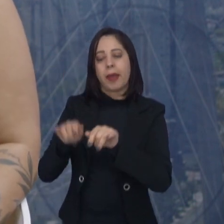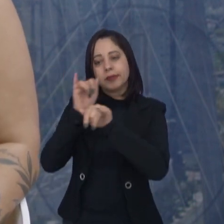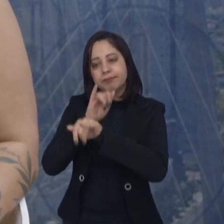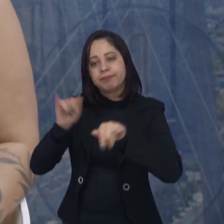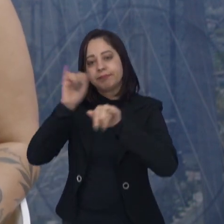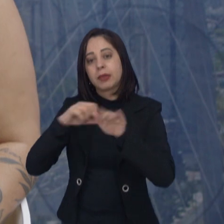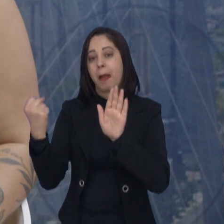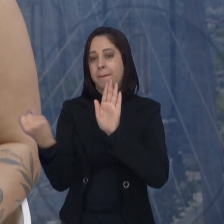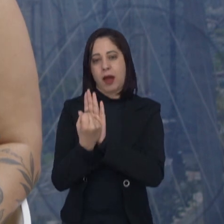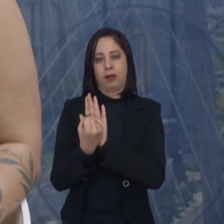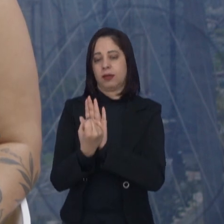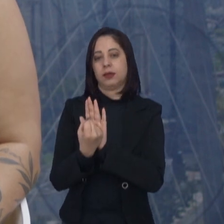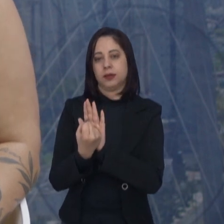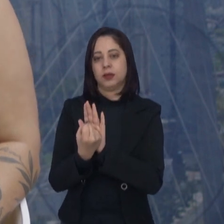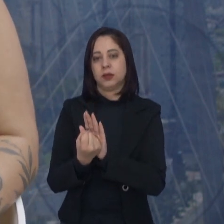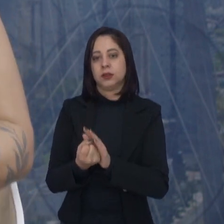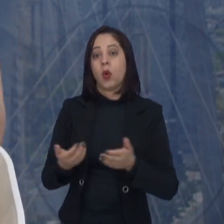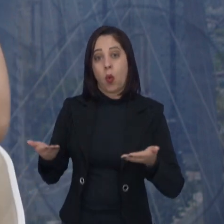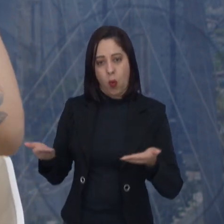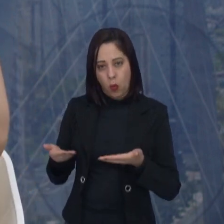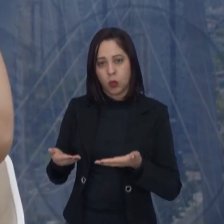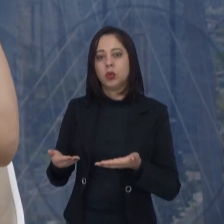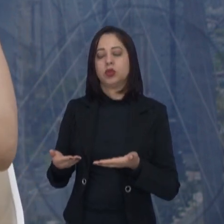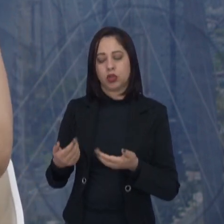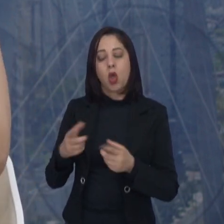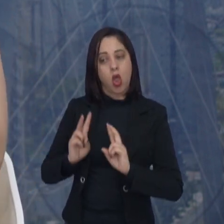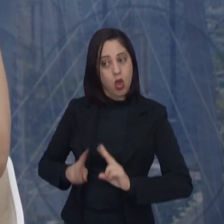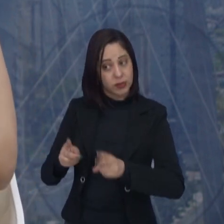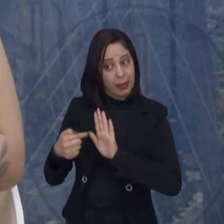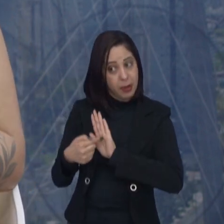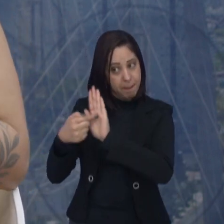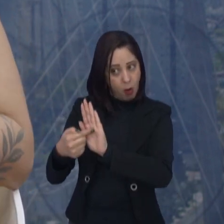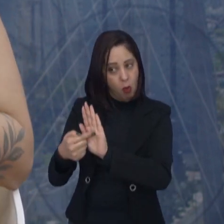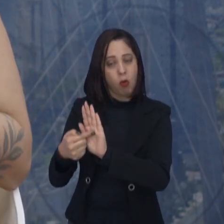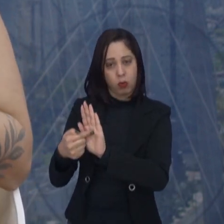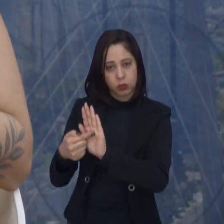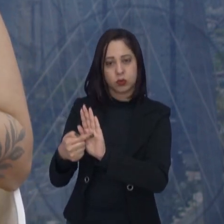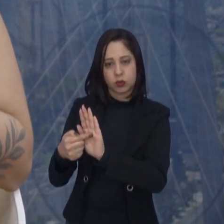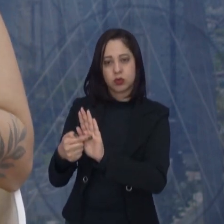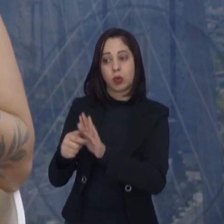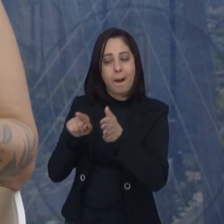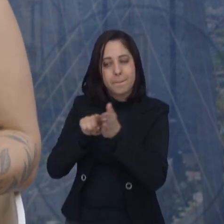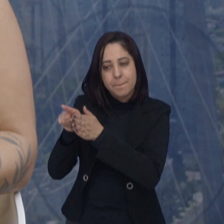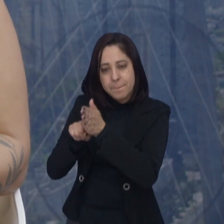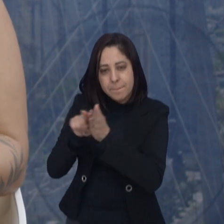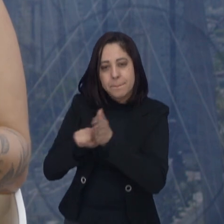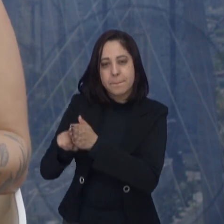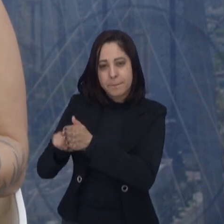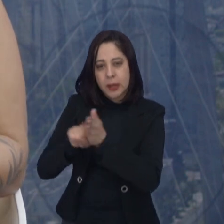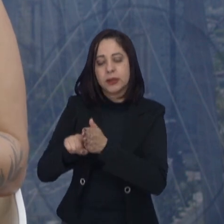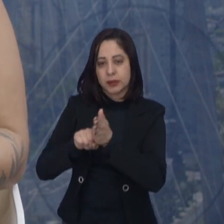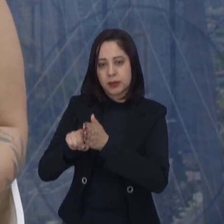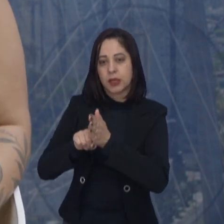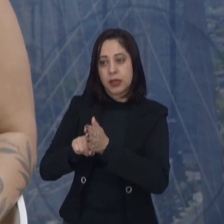é simplesmente postar. Então, hoje a gente traz esses dados, essas pesquisas, traz muitas vezes os resultados, né, de